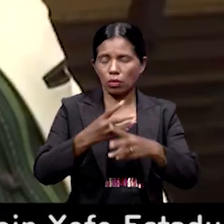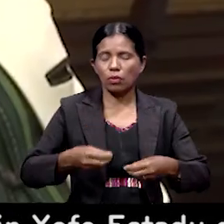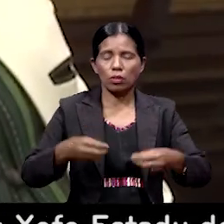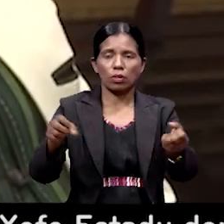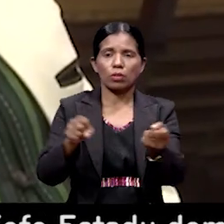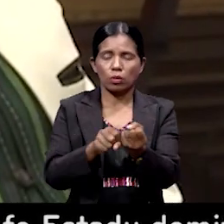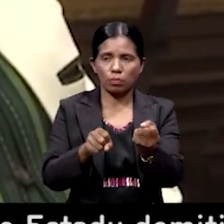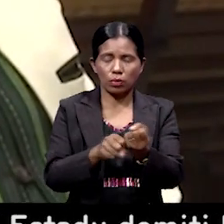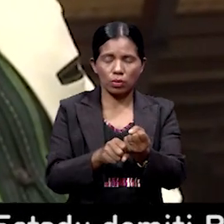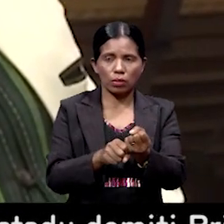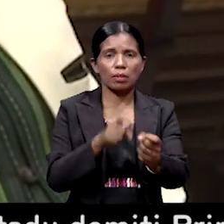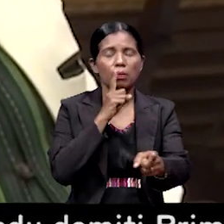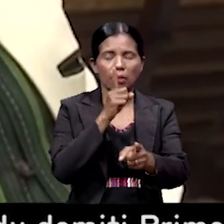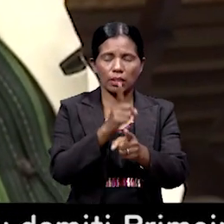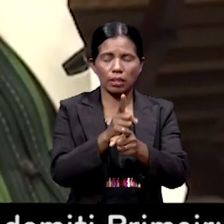Obrigado.